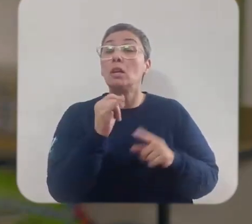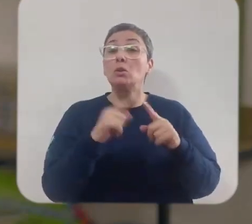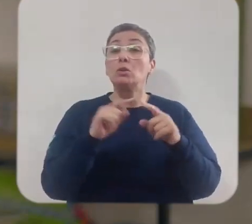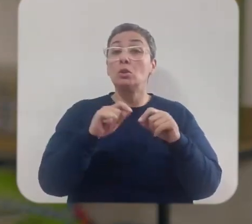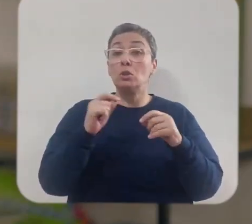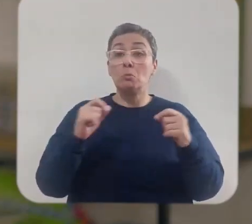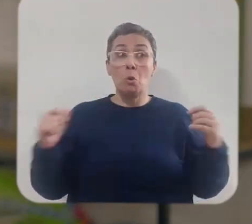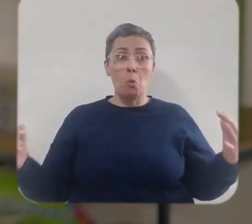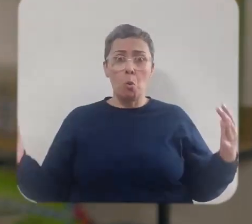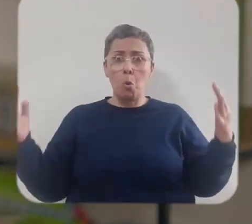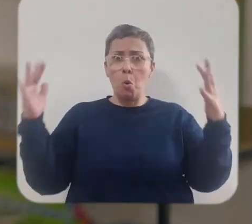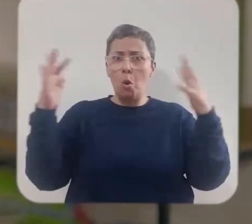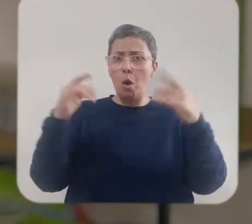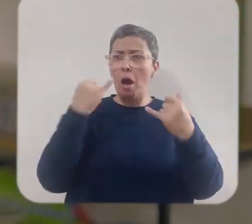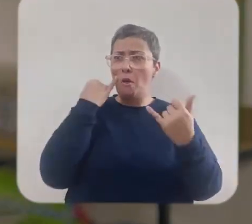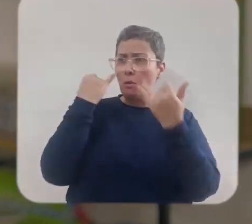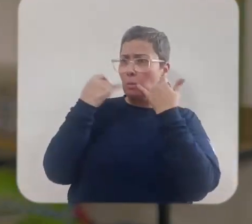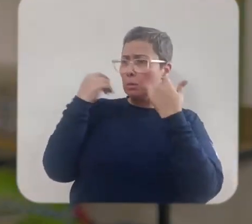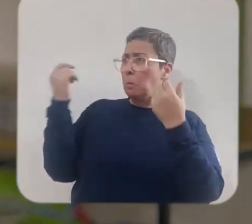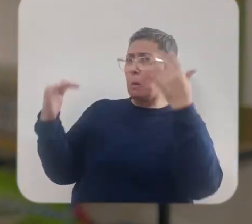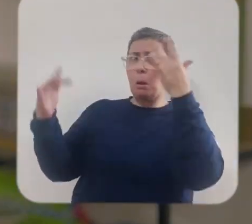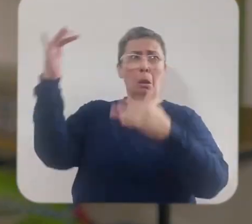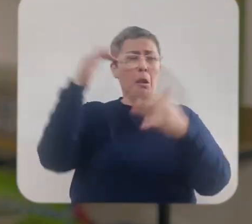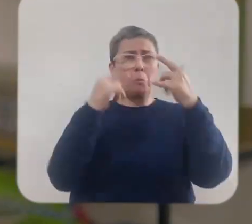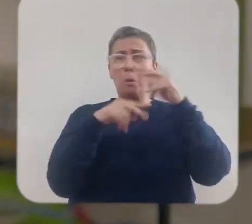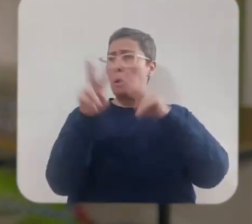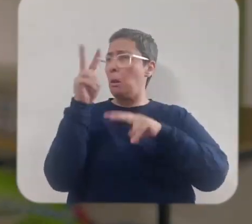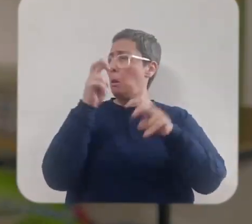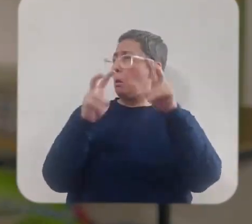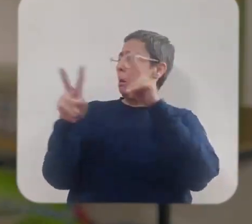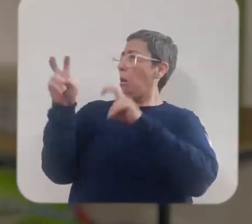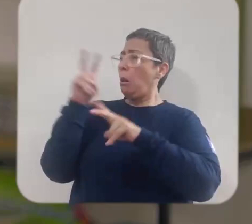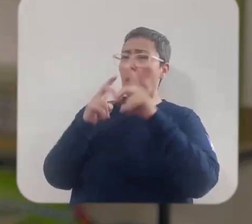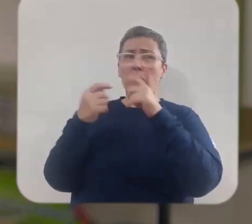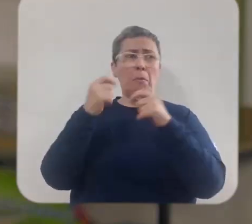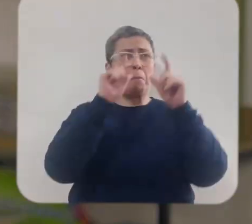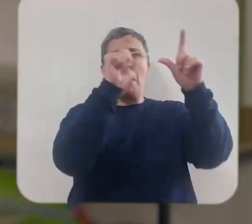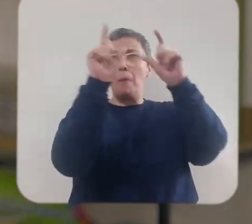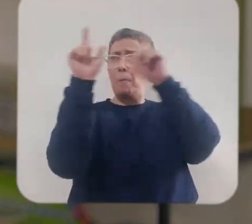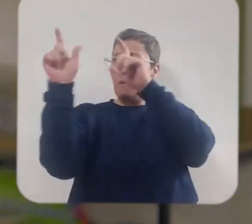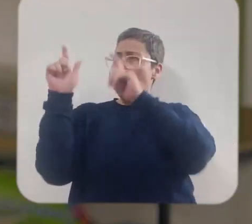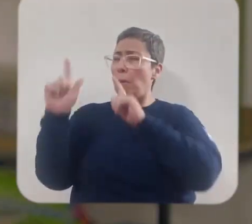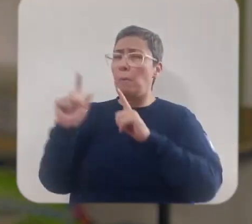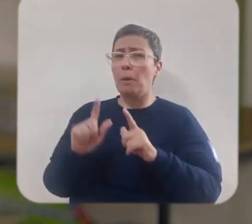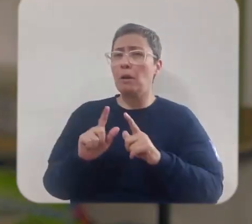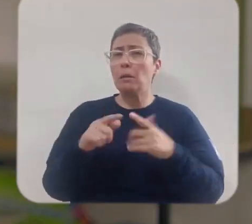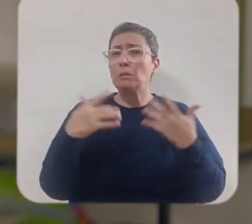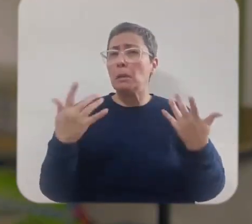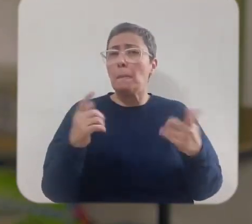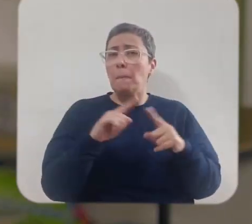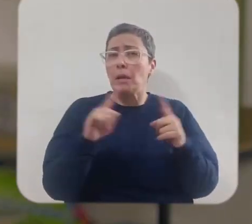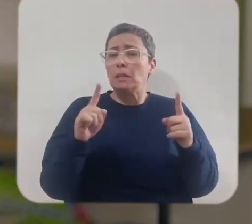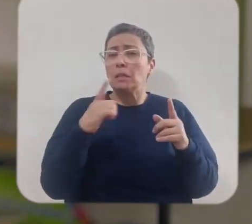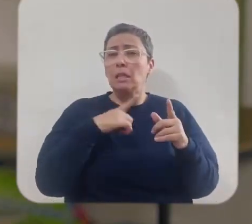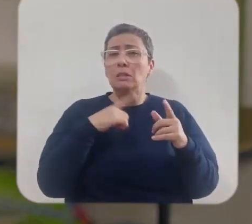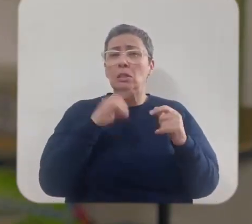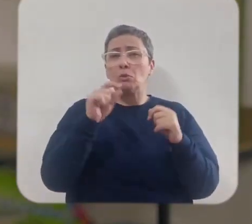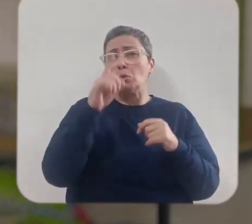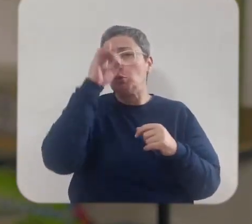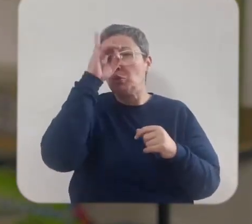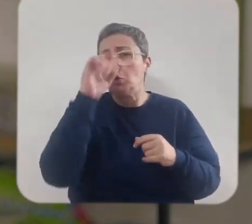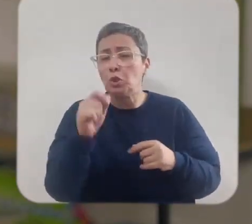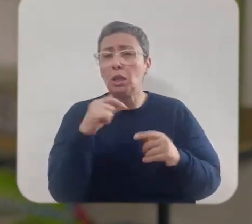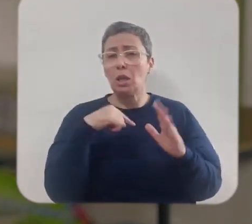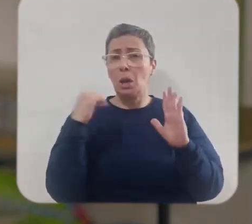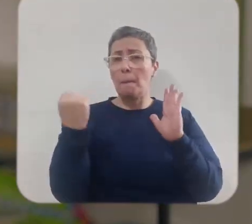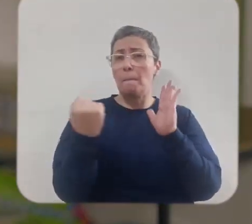um acúmulo, né, de informações que nós vamos colocando muitas vezes nas paredes, às vezes uma